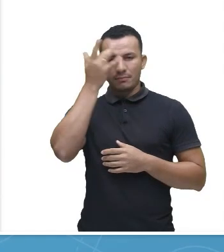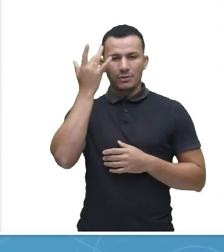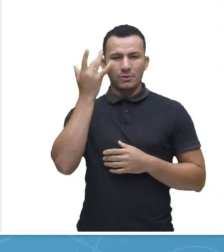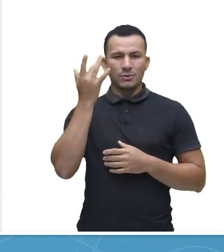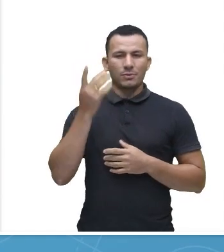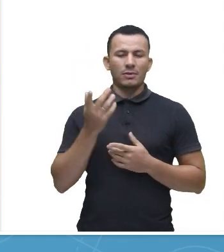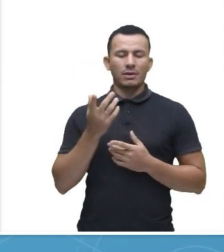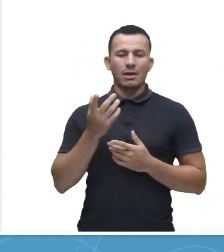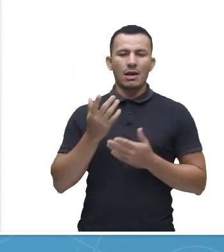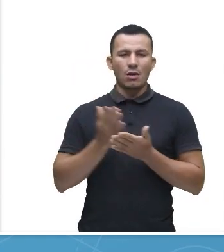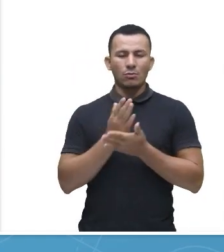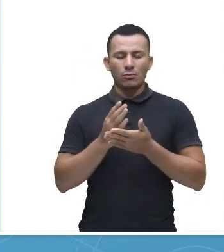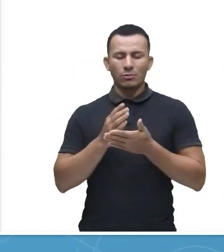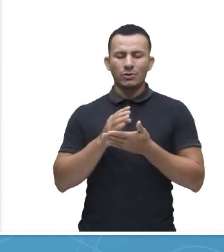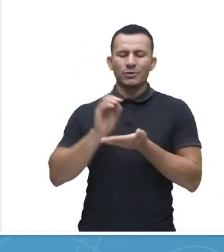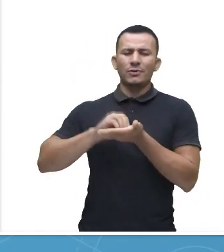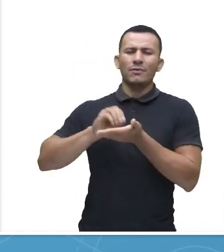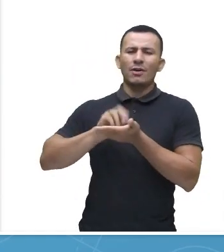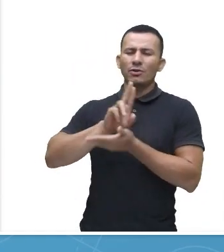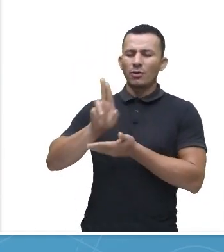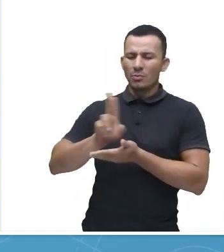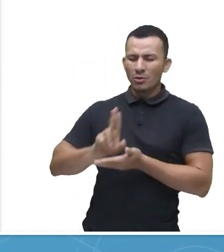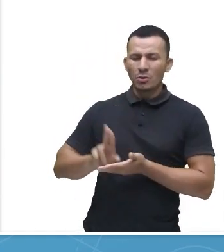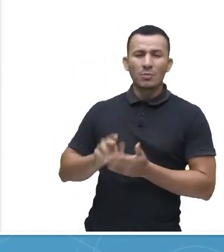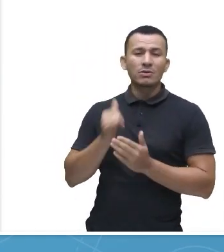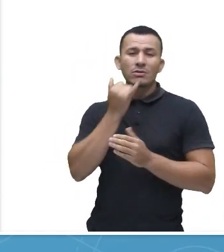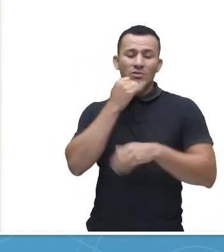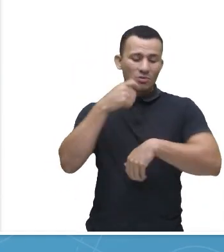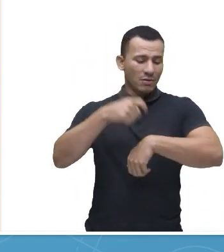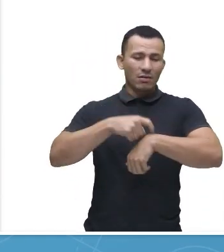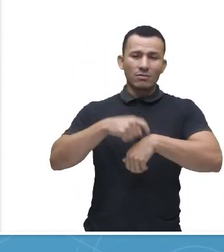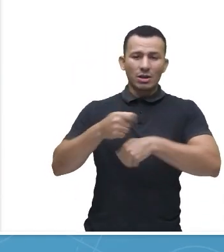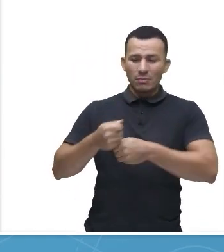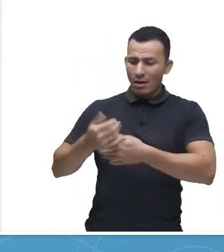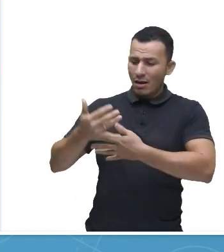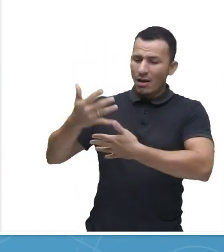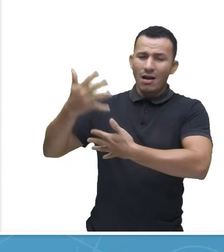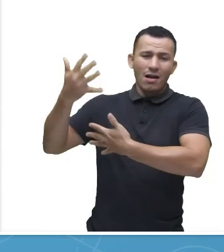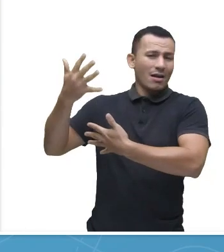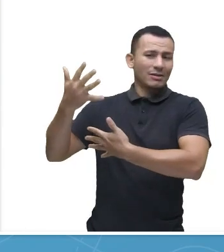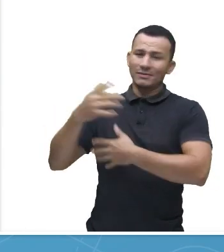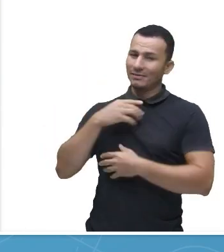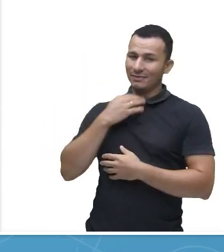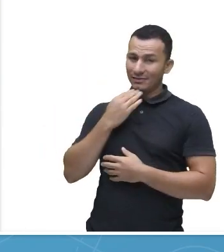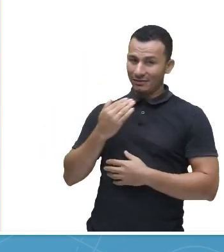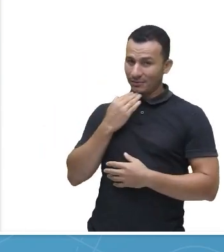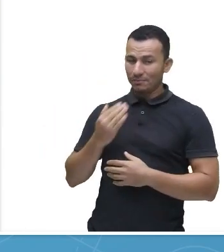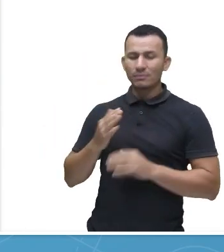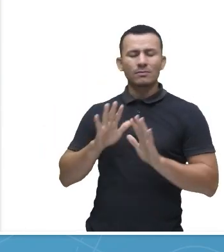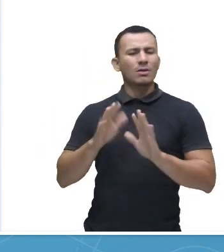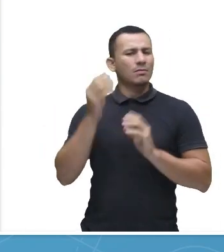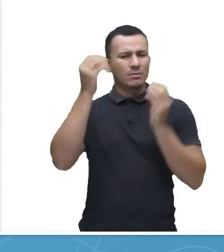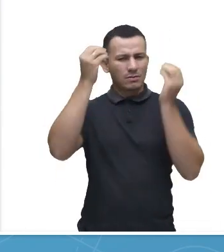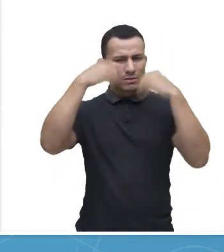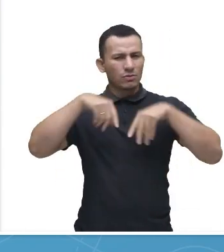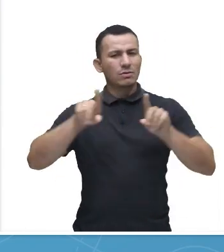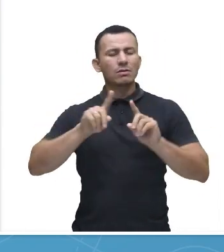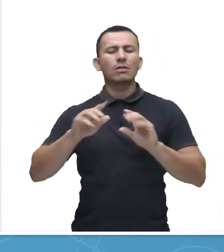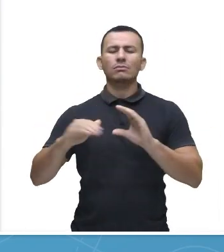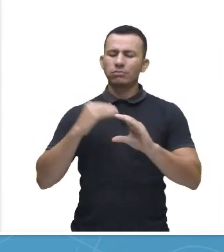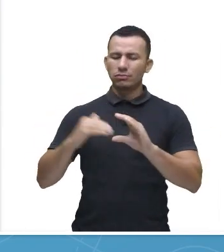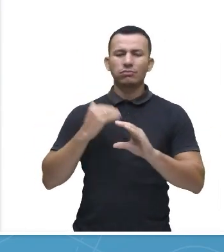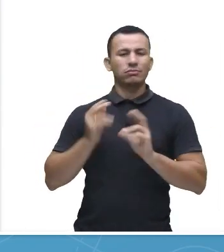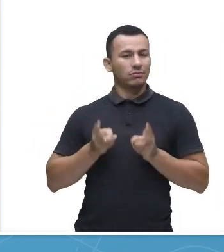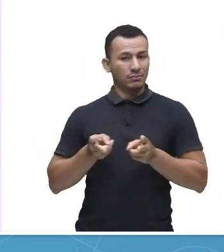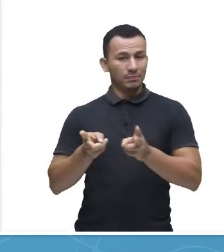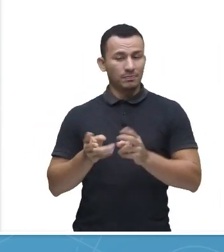pula o nome, mas é porque realmente às vezes não dá tempo de citar todo mundo, tá bom? Mas vamos lá, não desistam, vamos continuar aqui